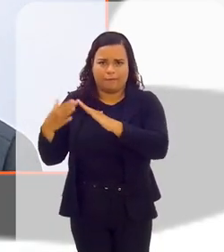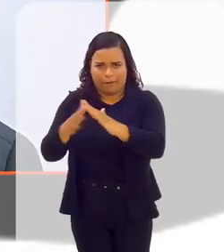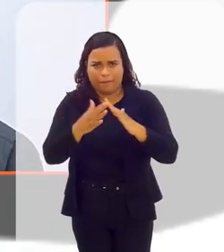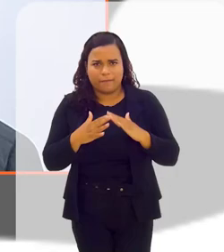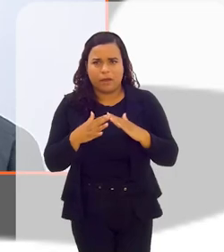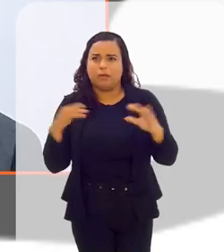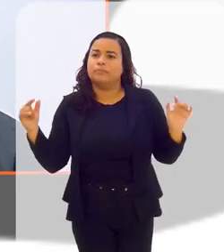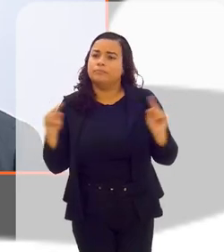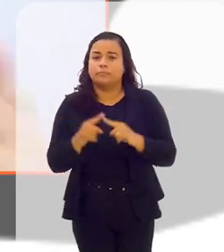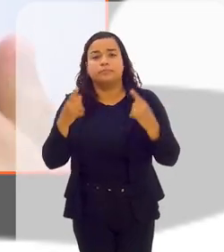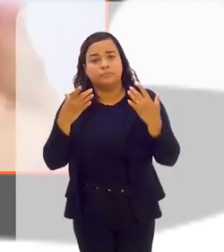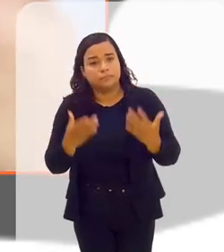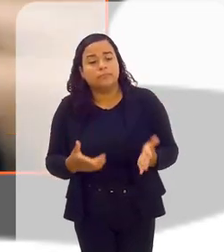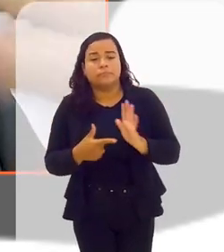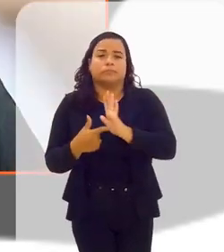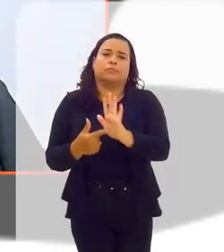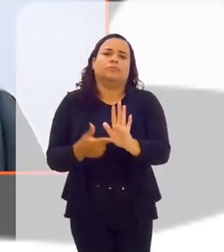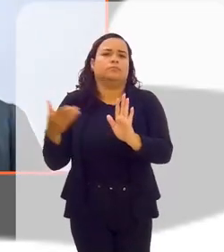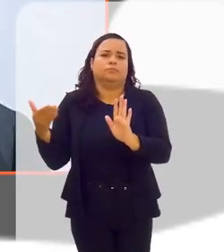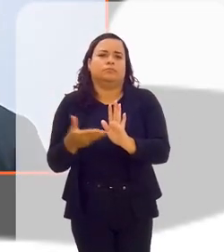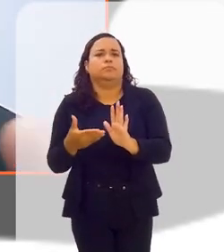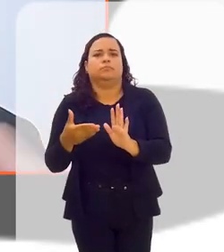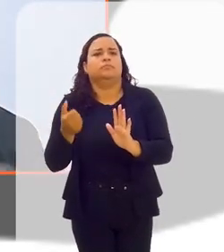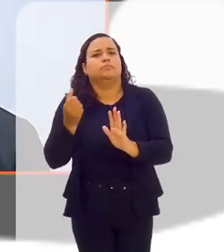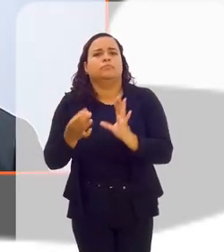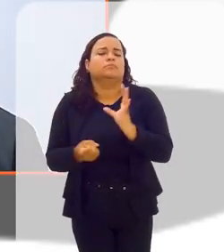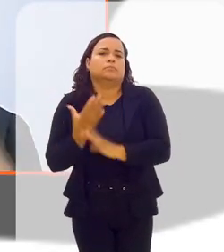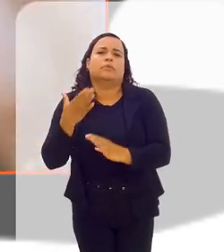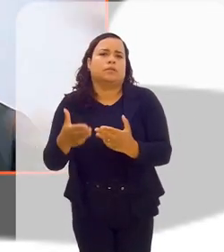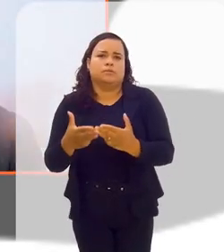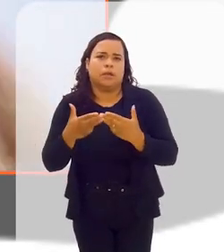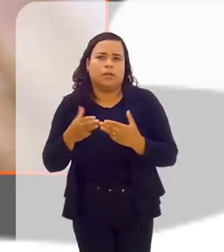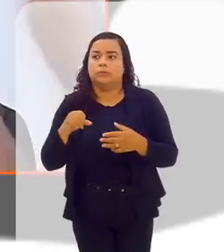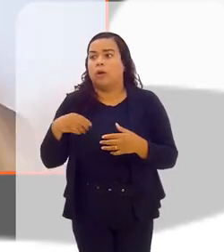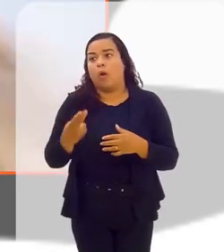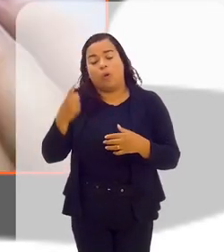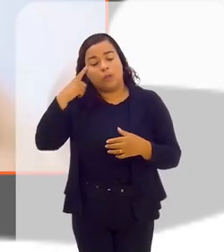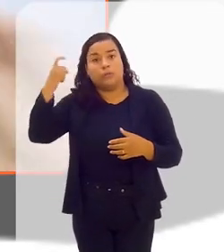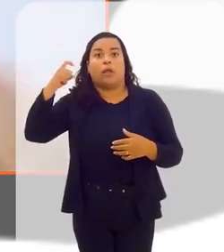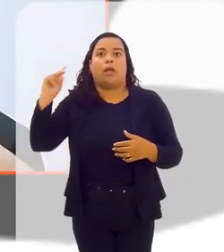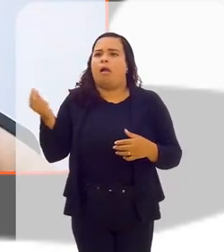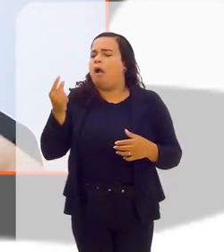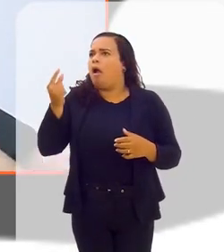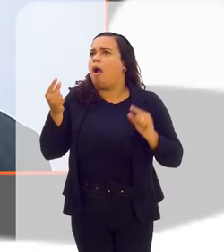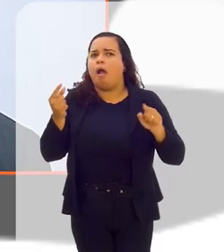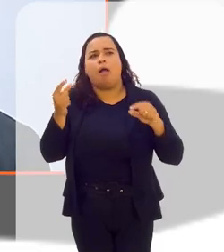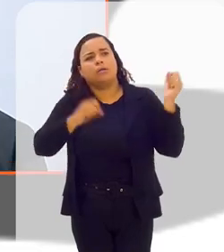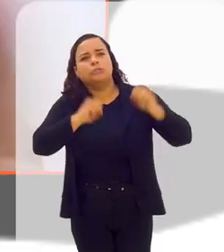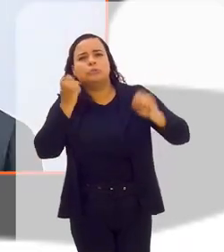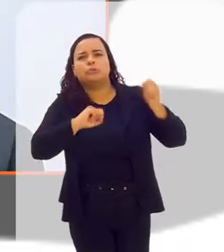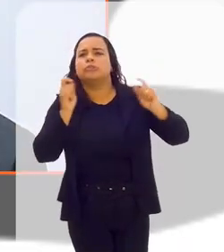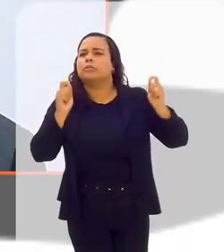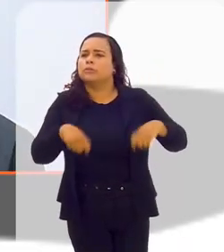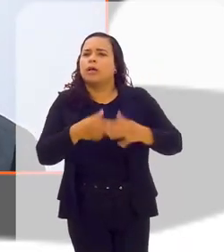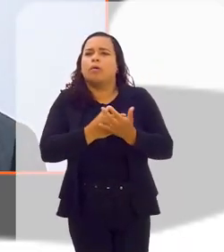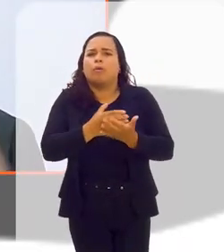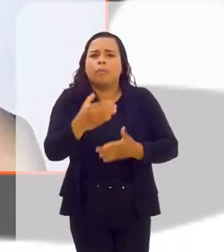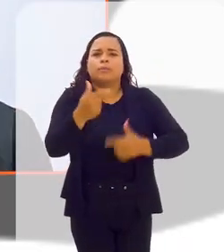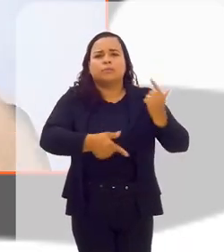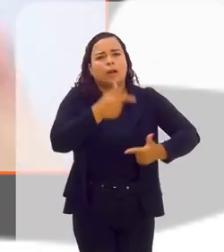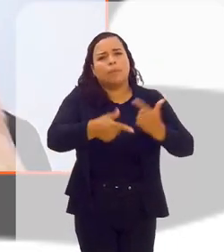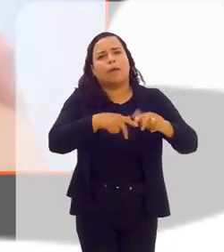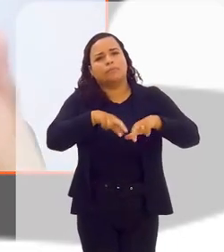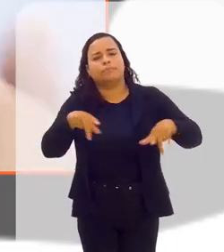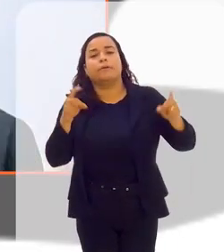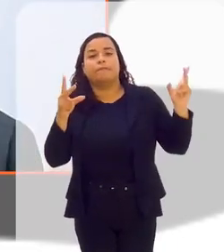Favela, na verdade, ele vai acabar se tornando um licenciamento ou uma ideia onde as indústrias vão